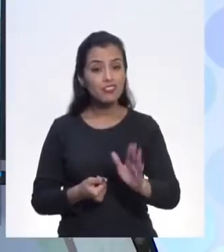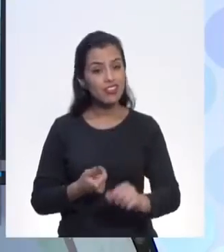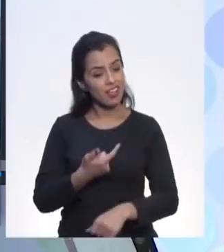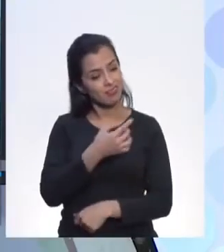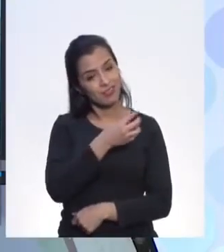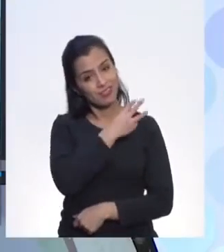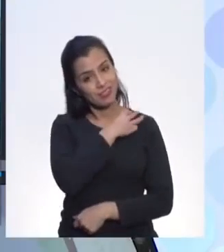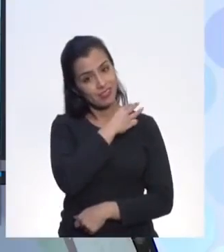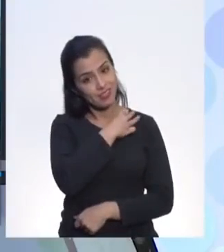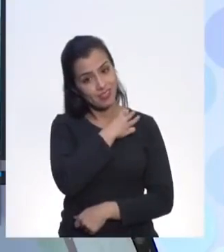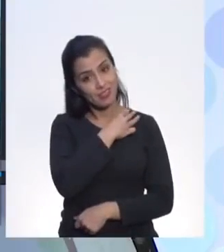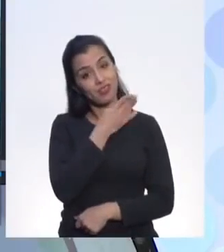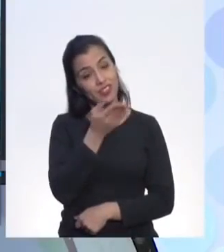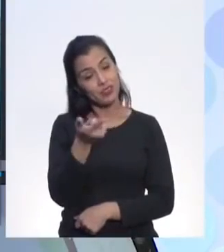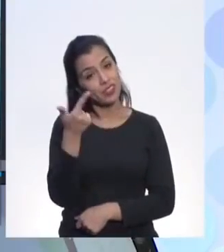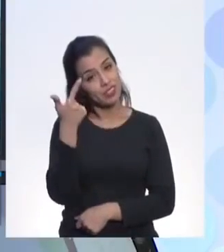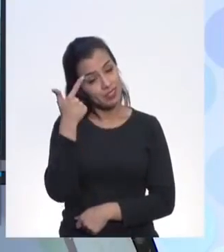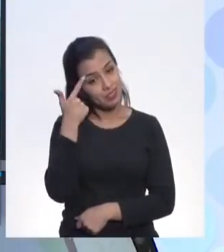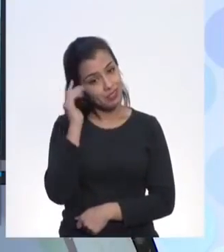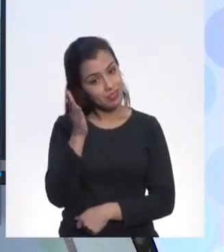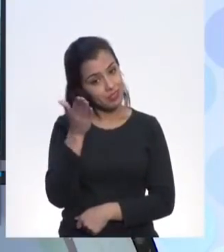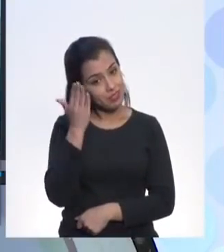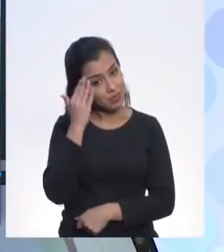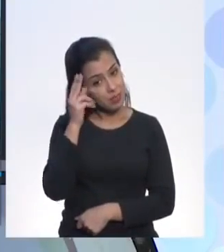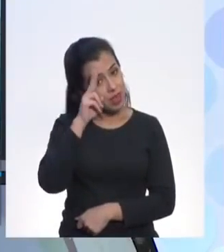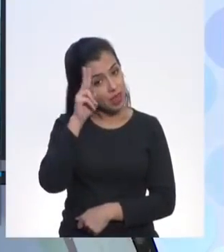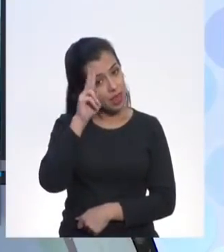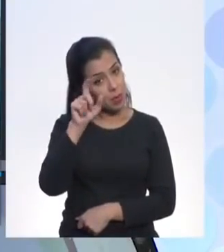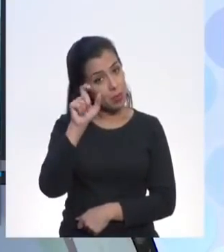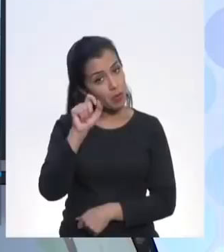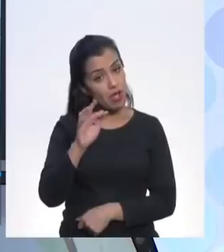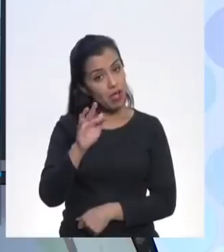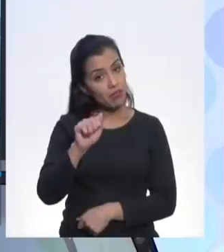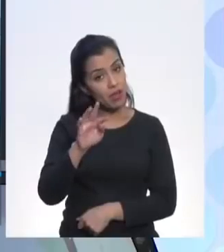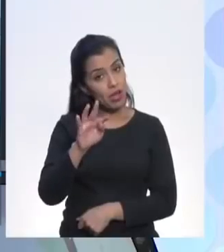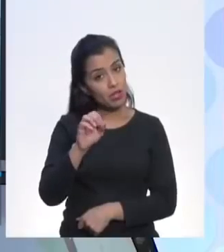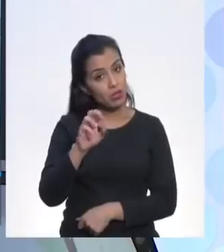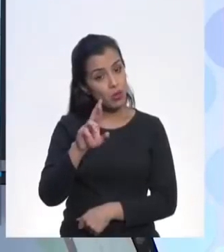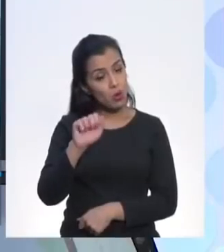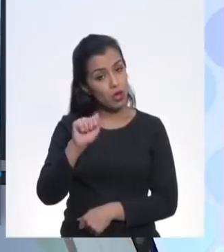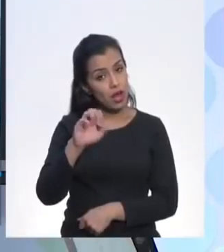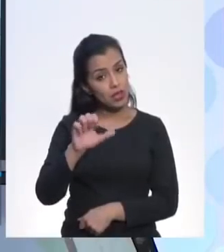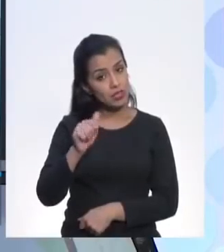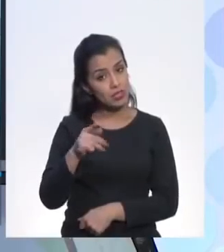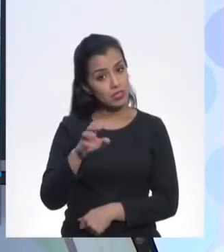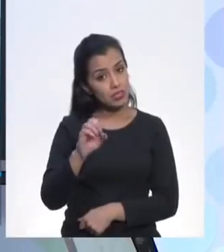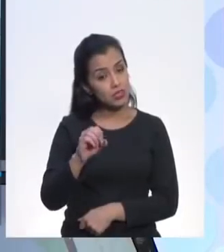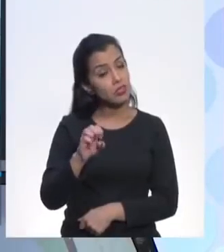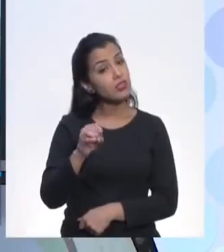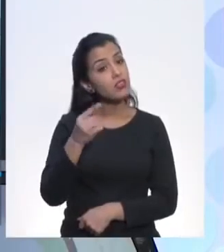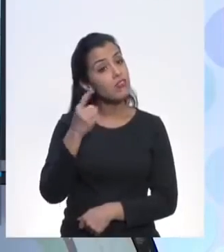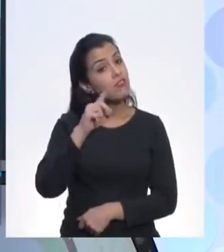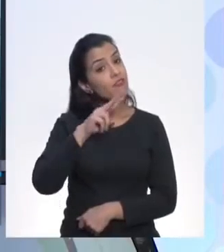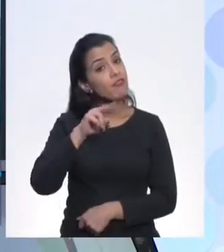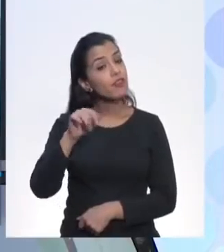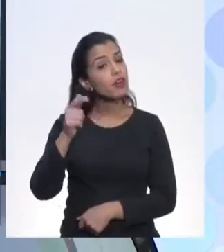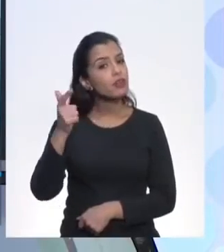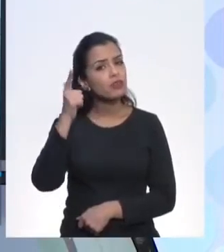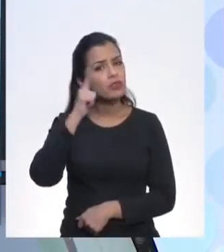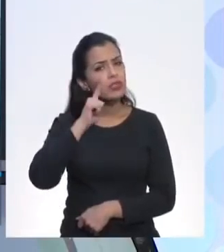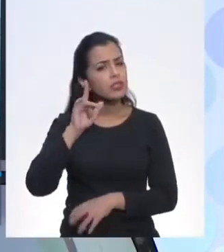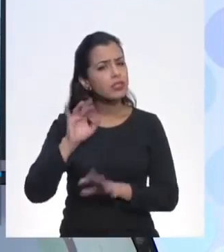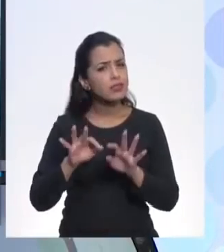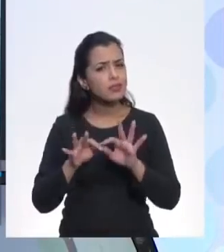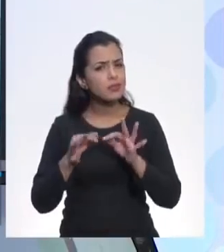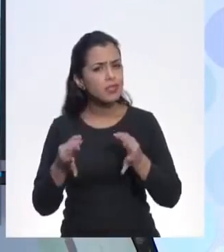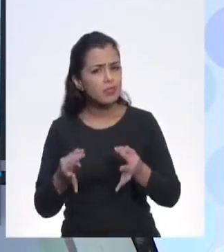do ensino médio. Então, a gente vai lembrar da fatoração para ver se a gente vai conseguir simplificar